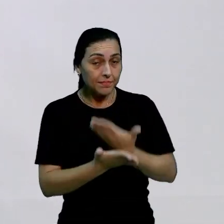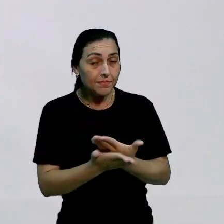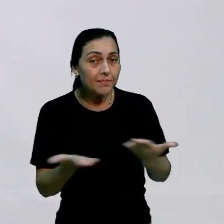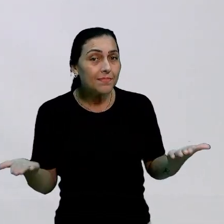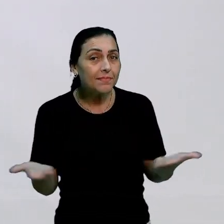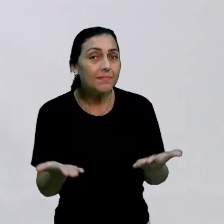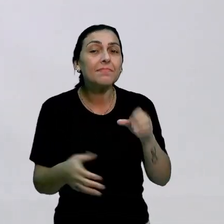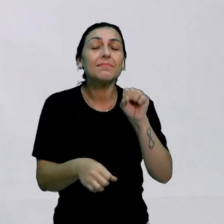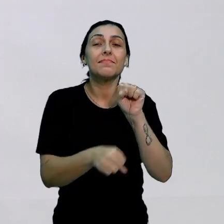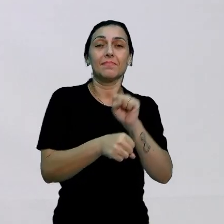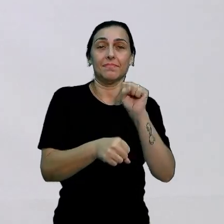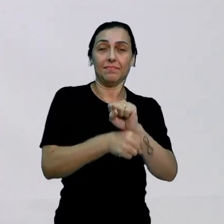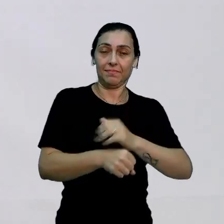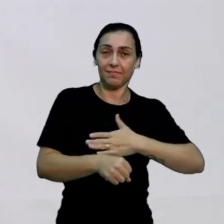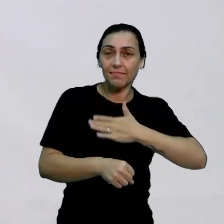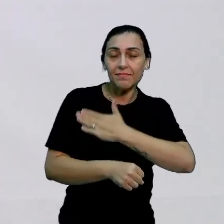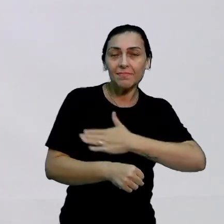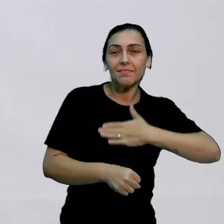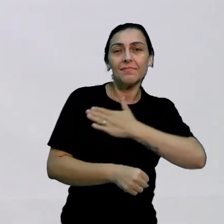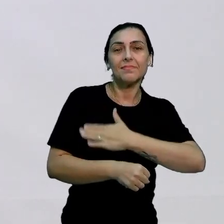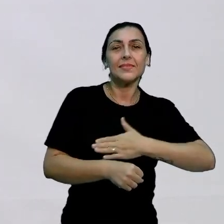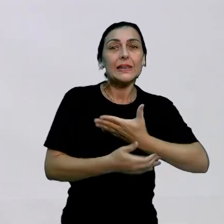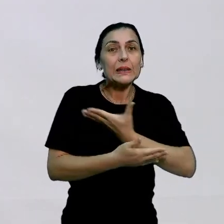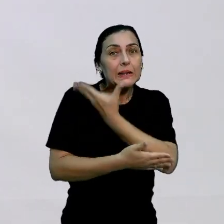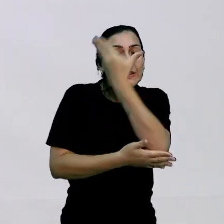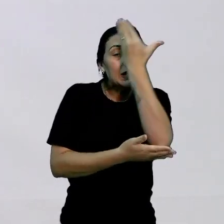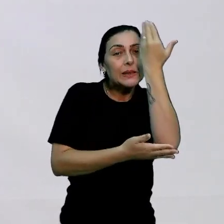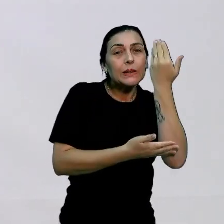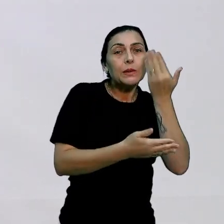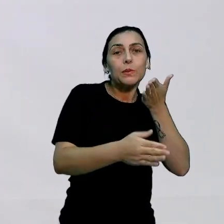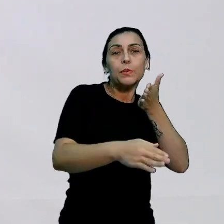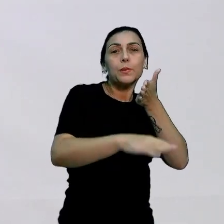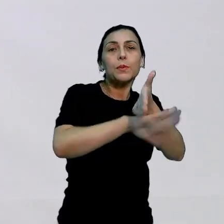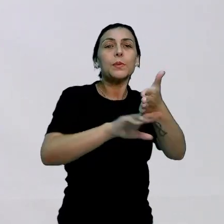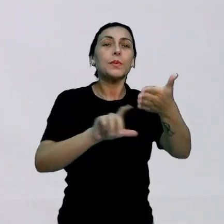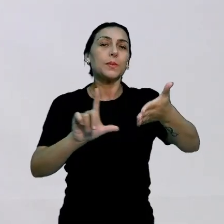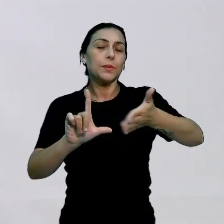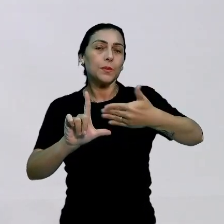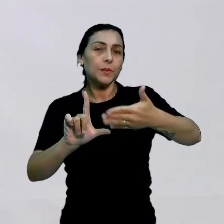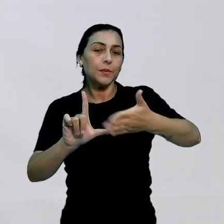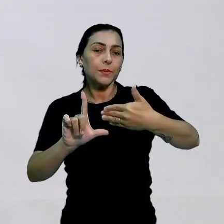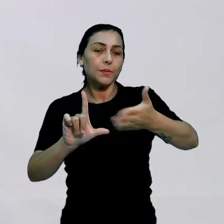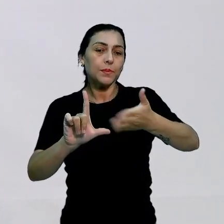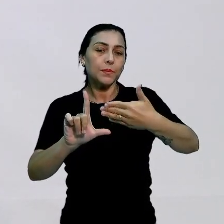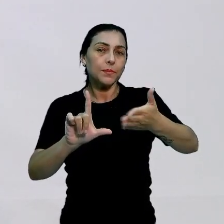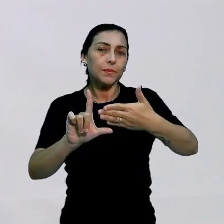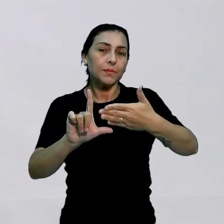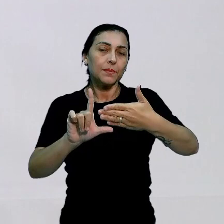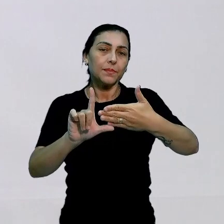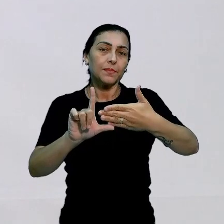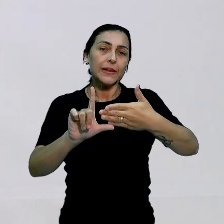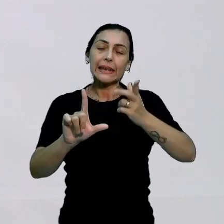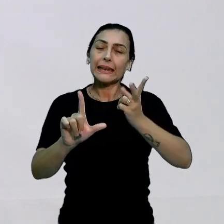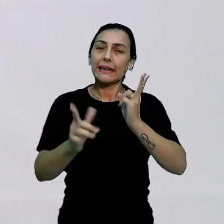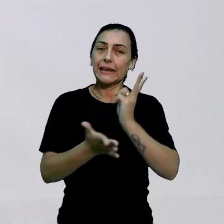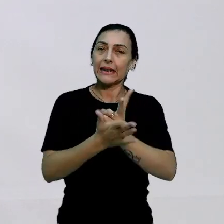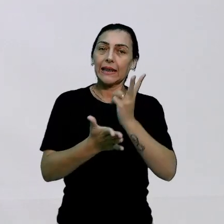hoje? Espero que tenham gostado, né? Não esqueça de acessar a nossa plataforma e, né, tem